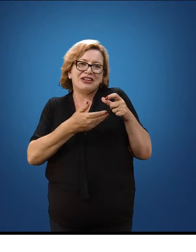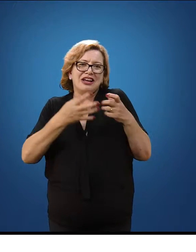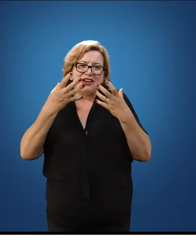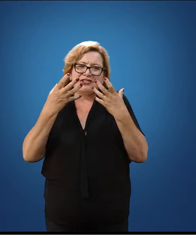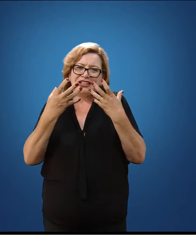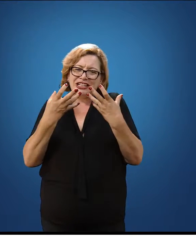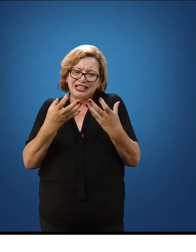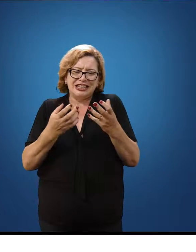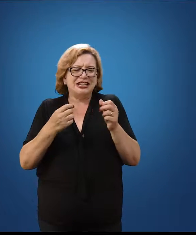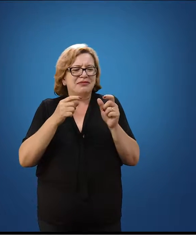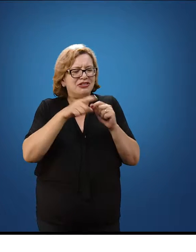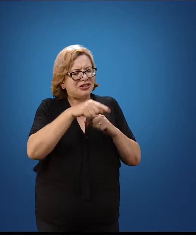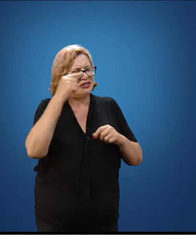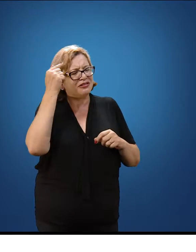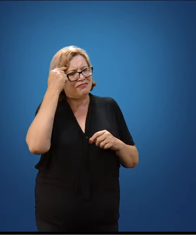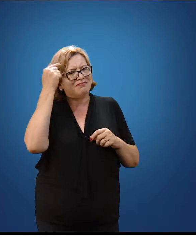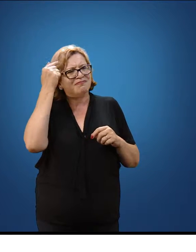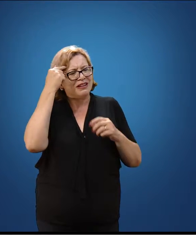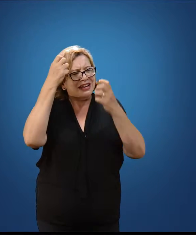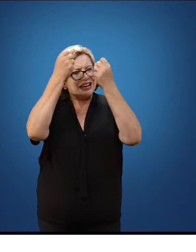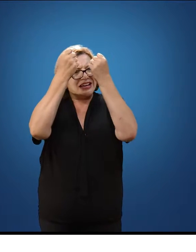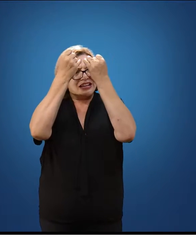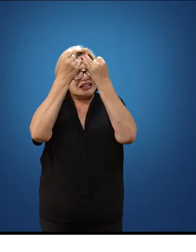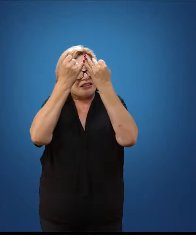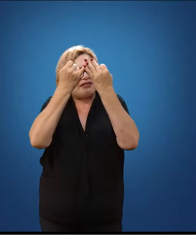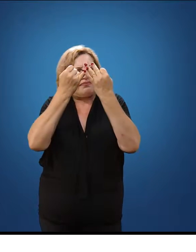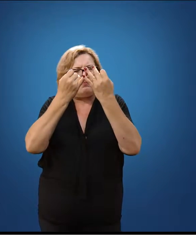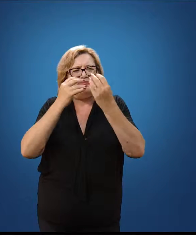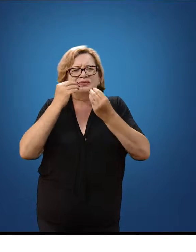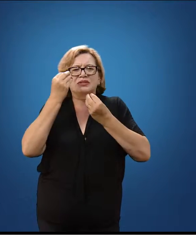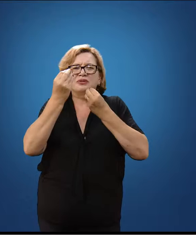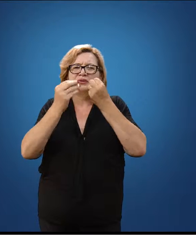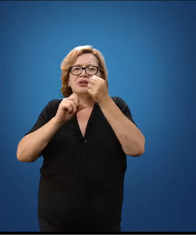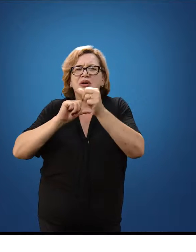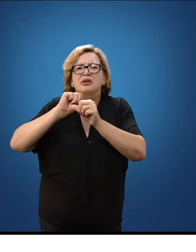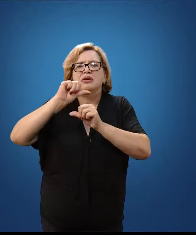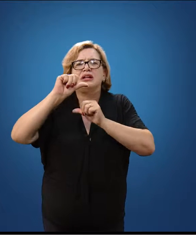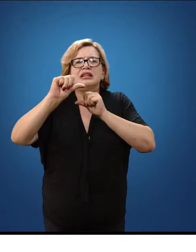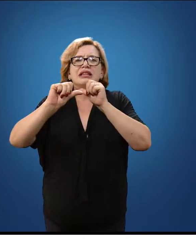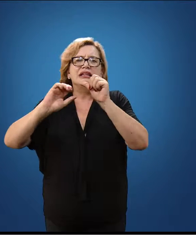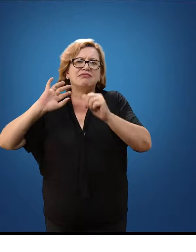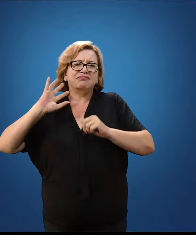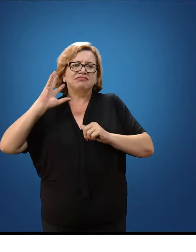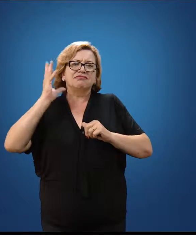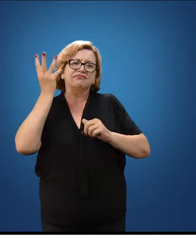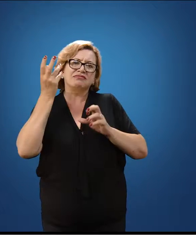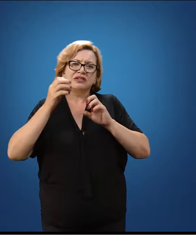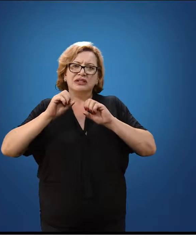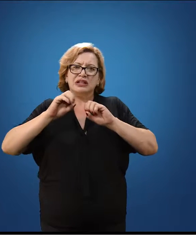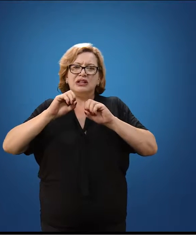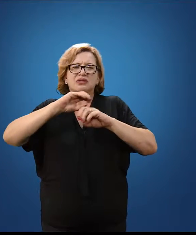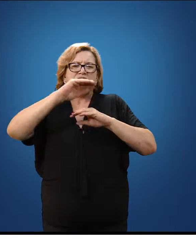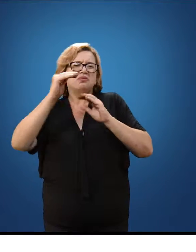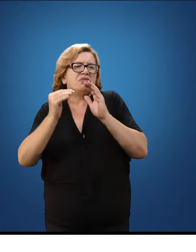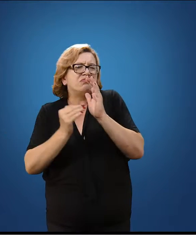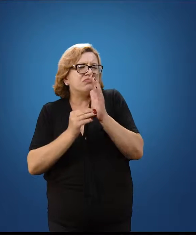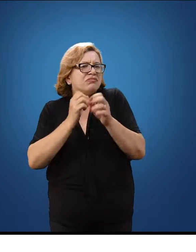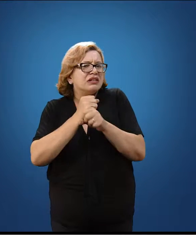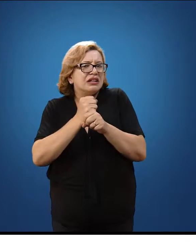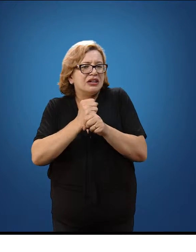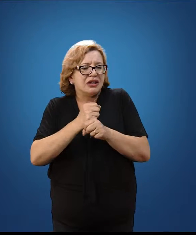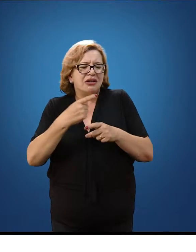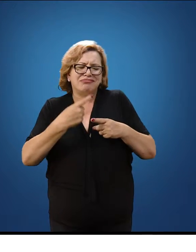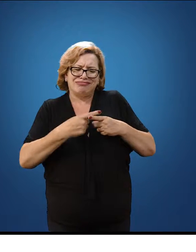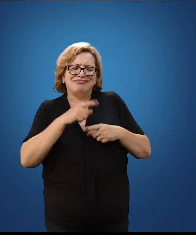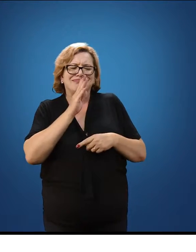você fizesse uma reflexão a respeito das mudanças da educação nos últimos anos, até porque eu